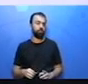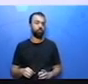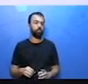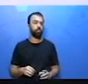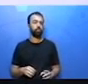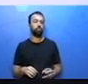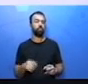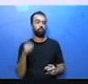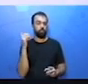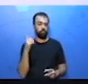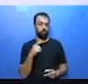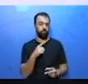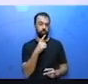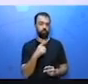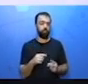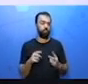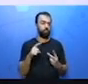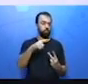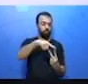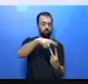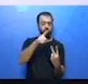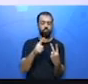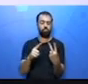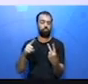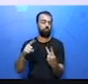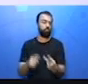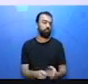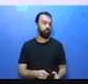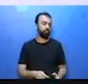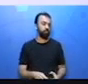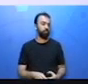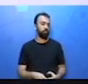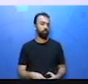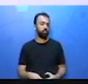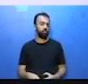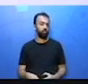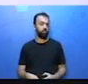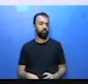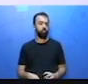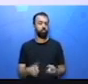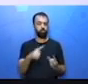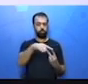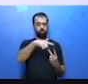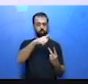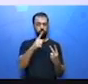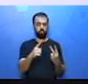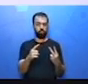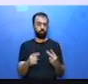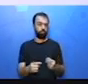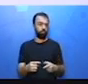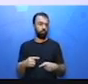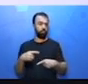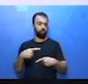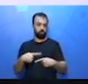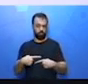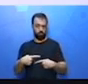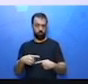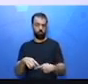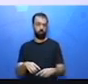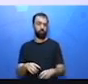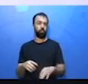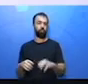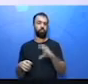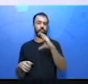sei que vocês já estudaram, mas a gente acaba esquecendo, é normal. O π nós encontramos